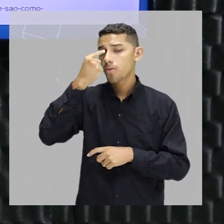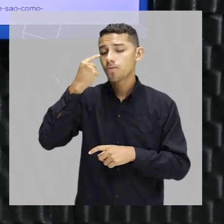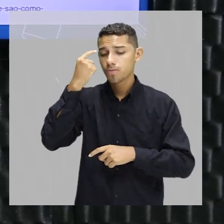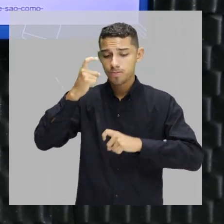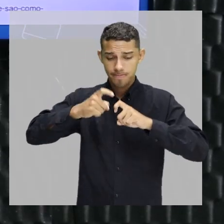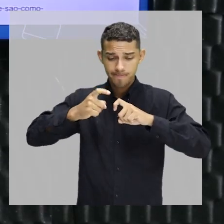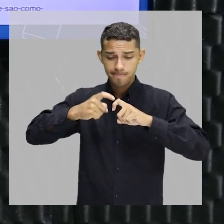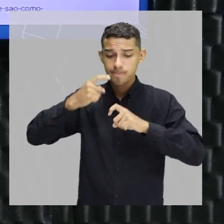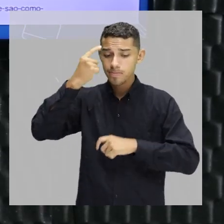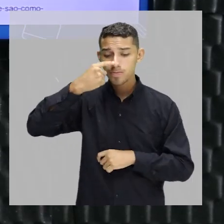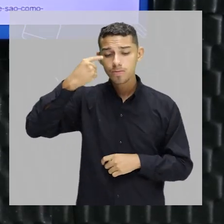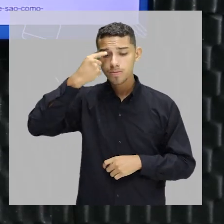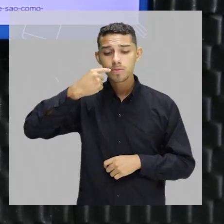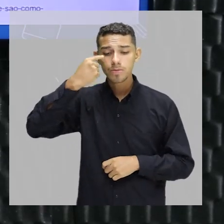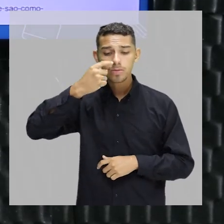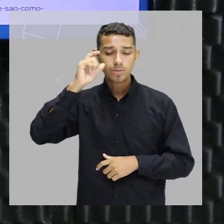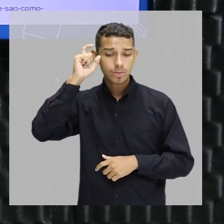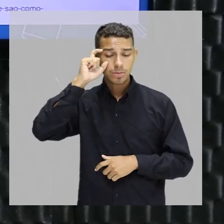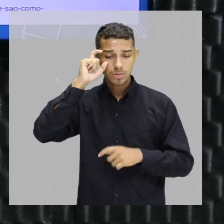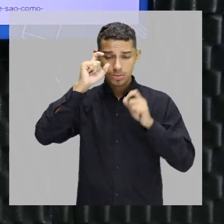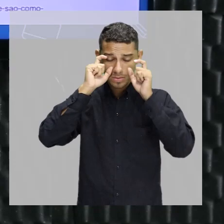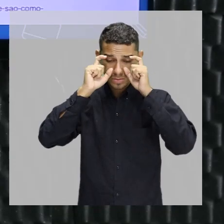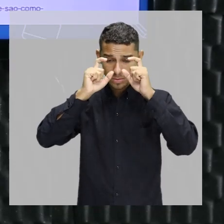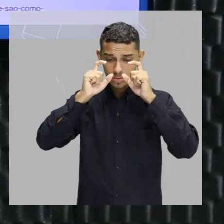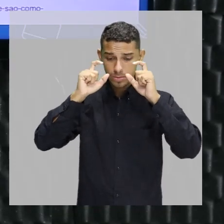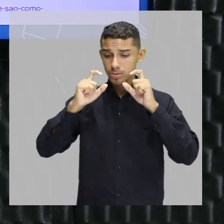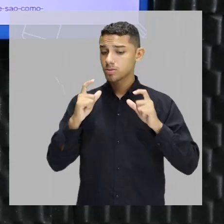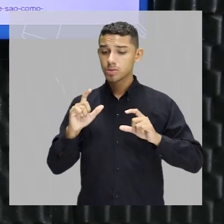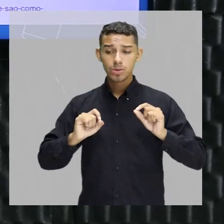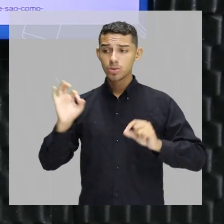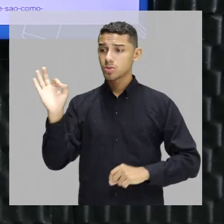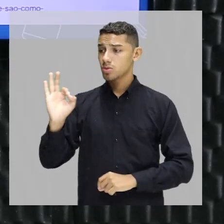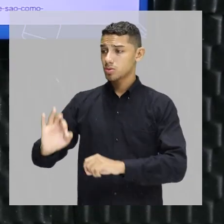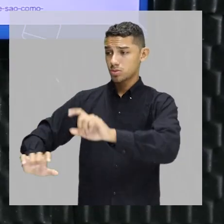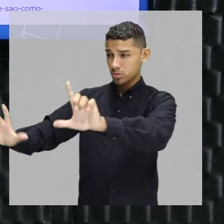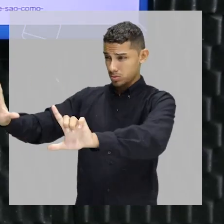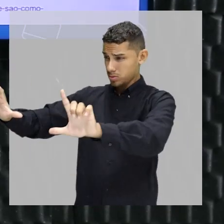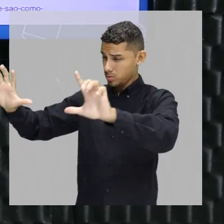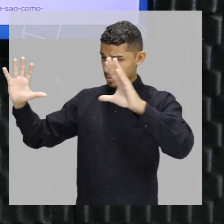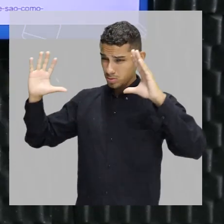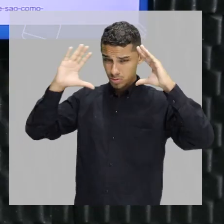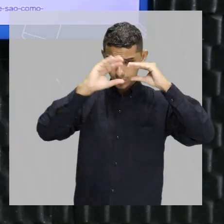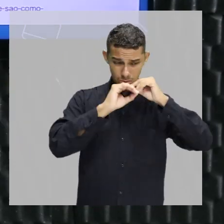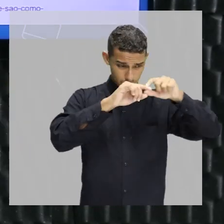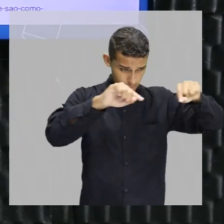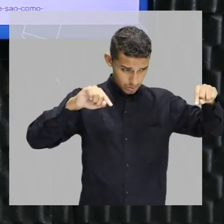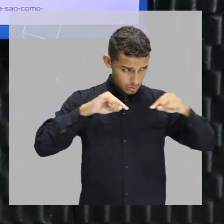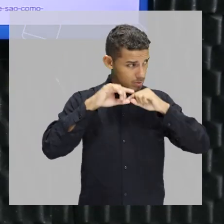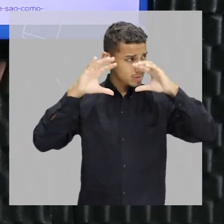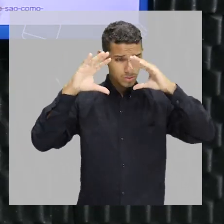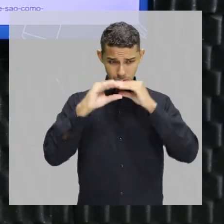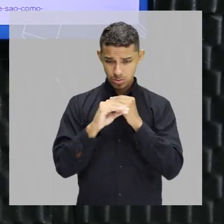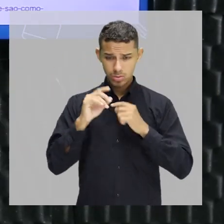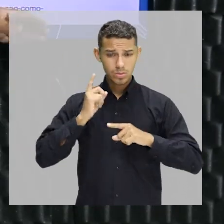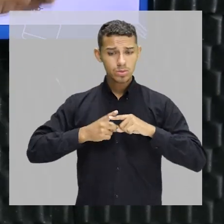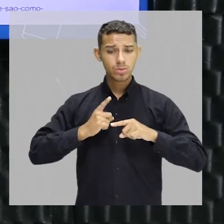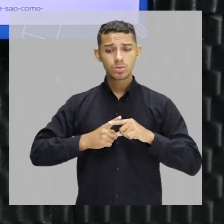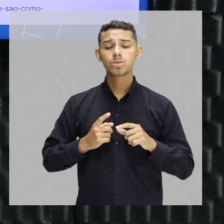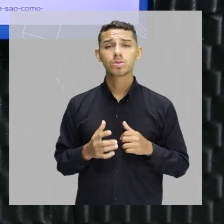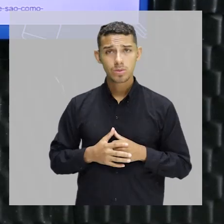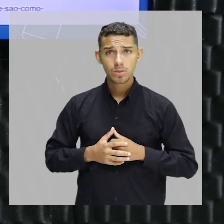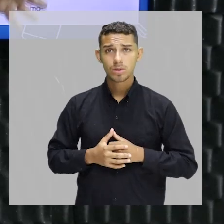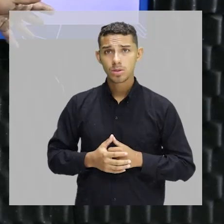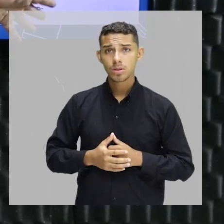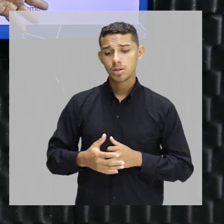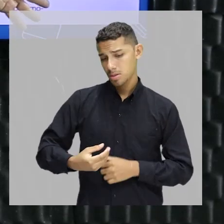que não se assistisse a esse tipo de televisão em ambientes escuros, certo? Por quê? Justamente por conta